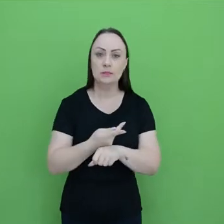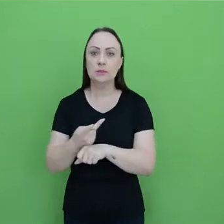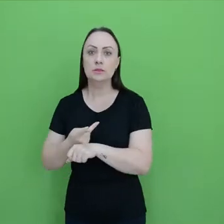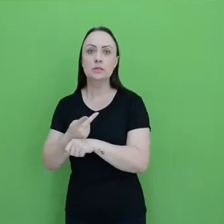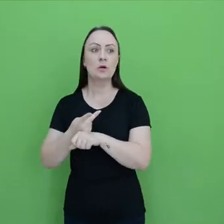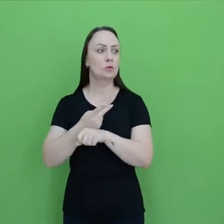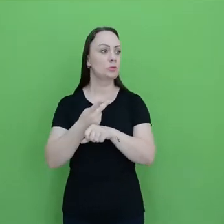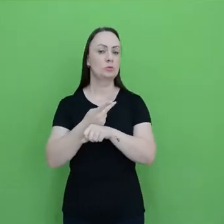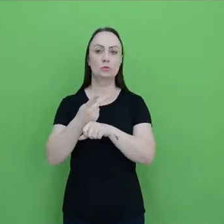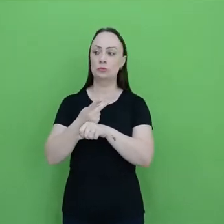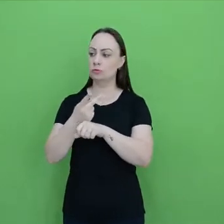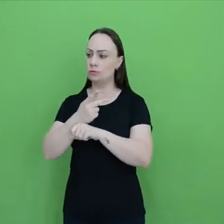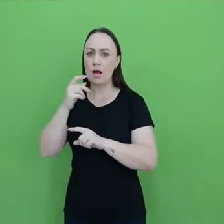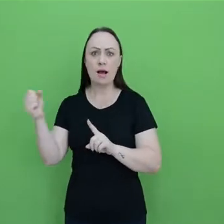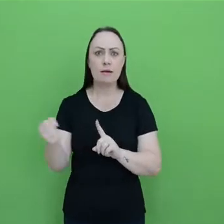perseguição,